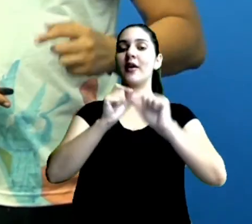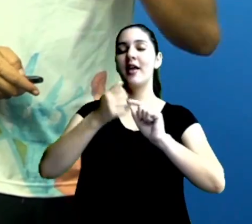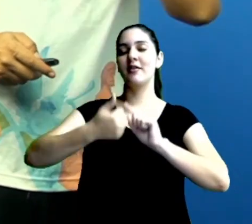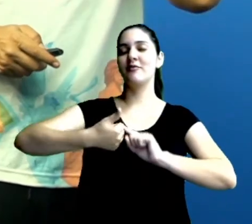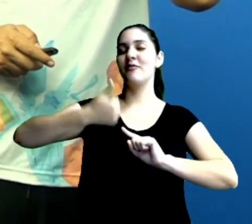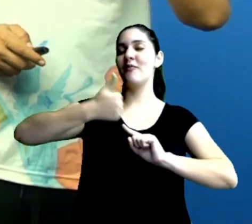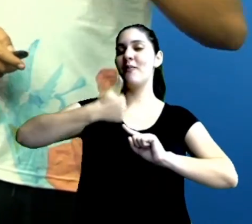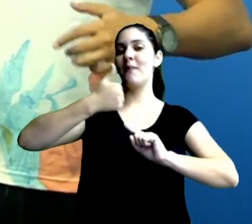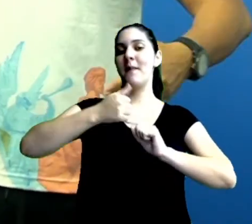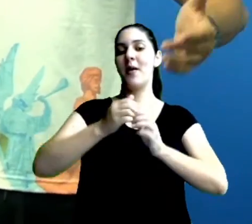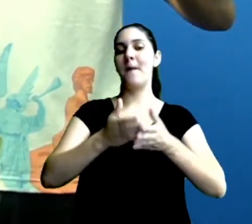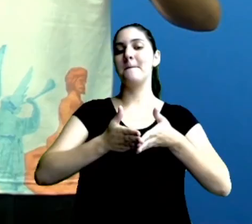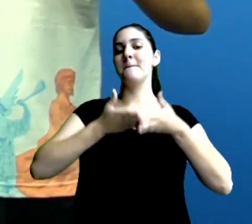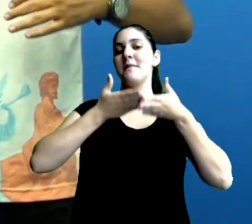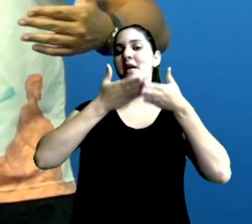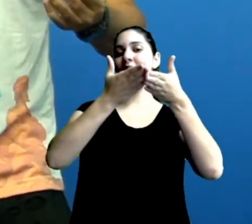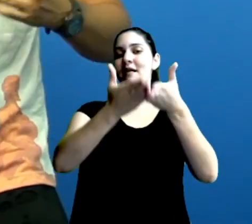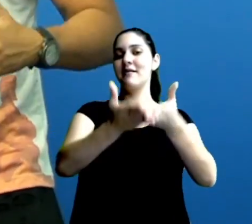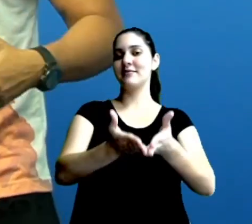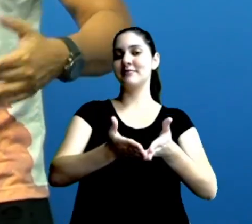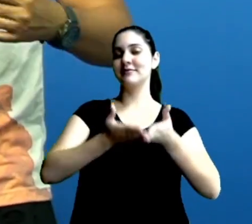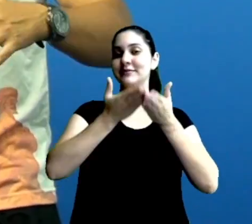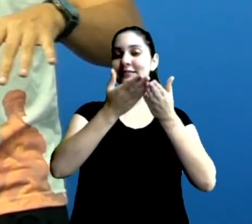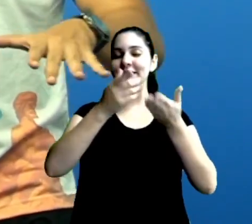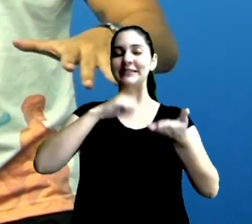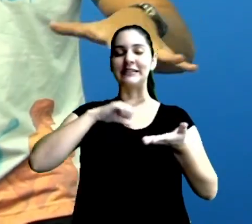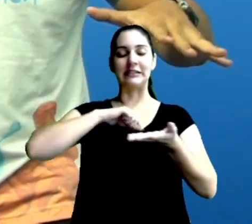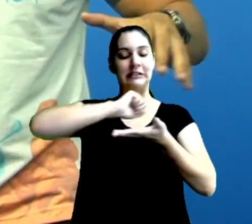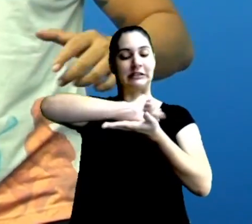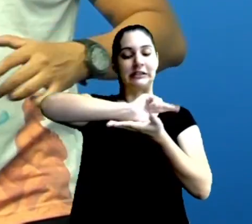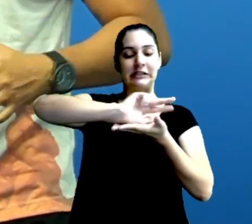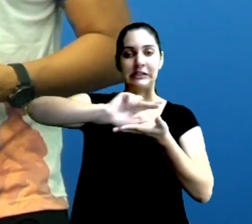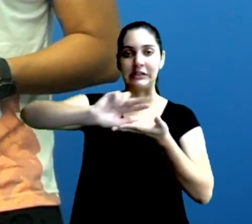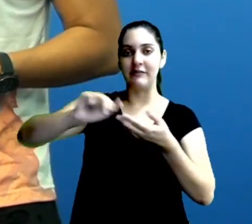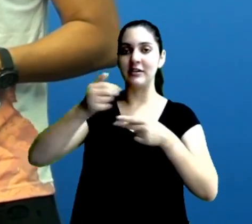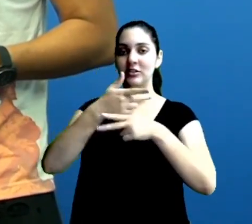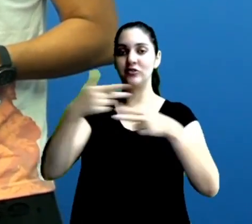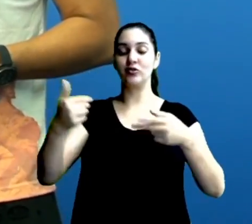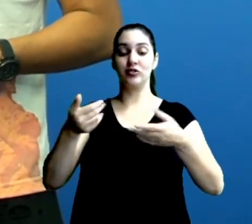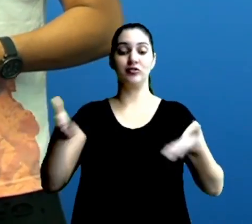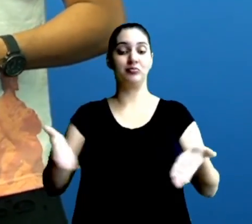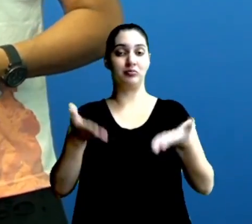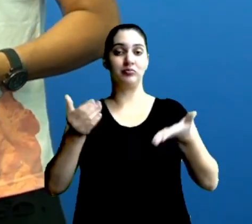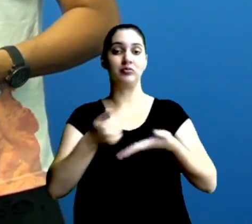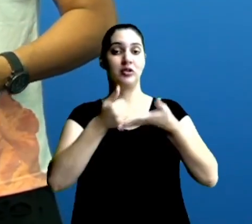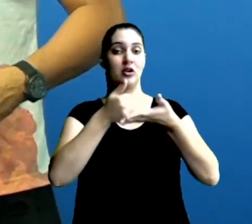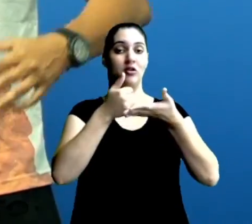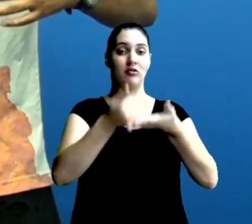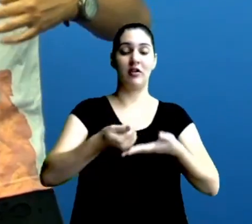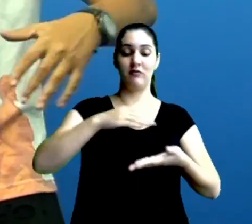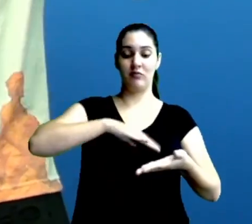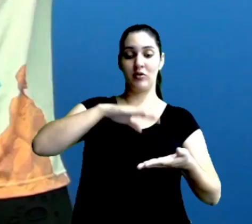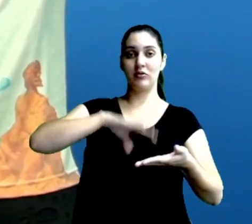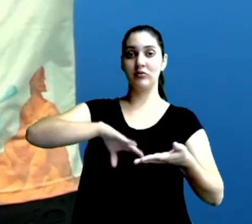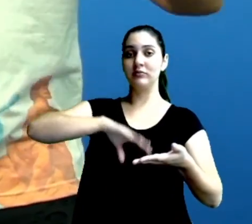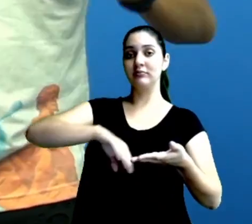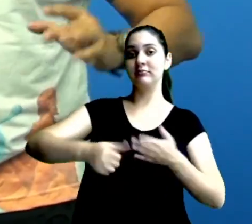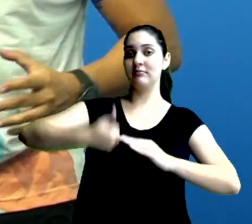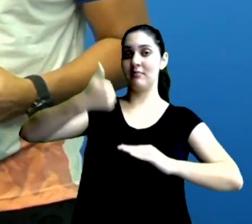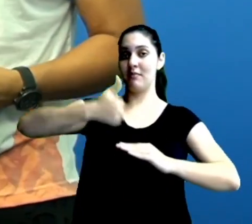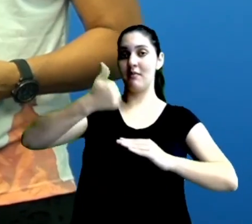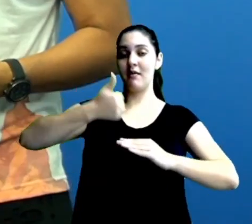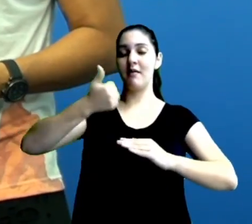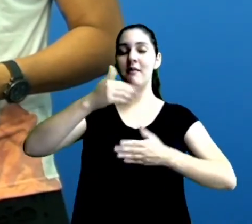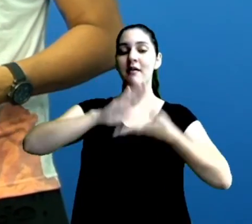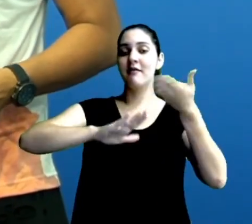caravelas. Então os portugueses eles tinham essa série de fatores que favoreciam os portugueses de serem os primeiros a se aventurar